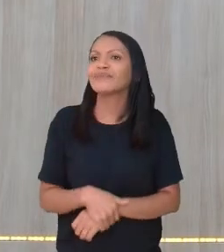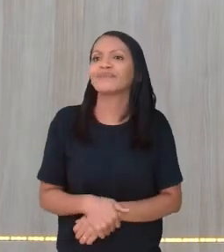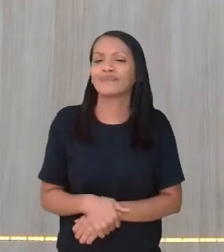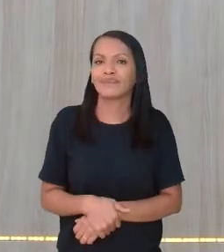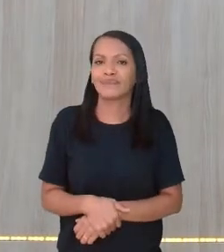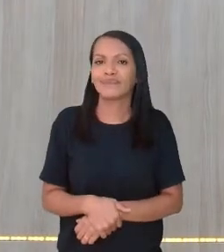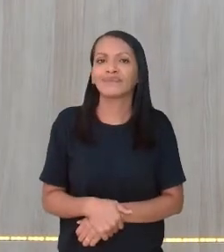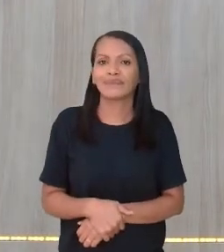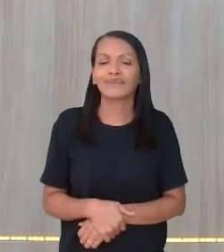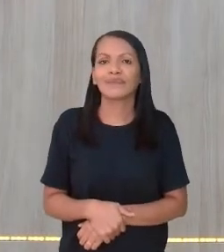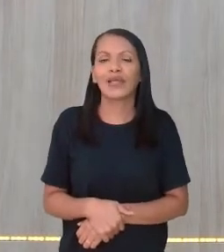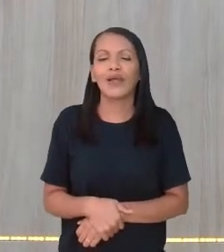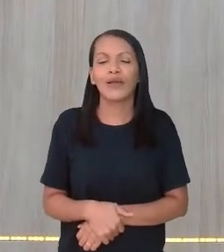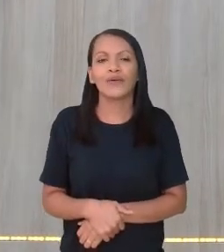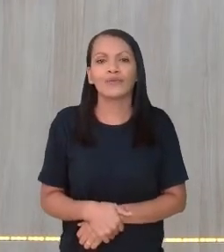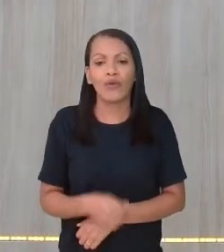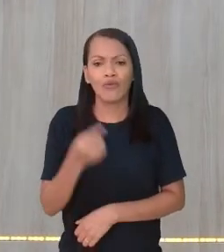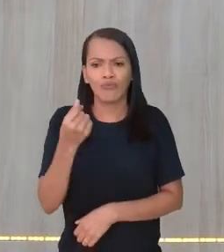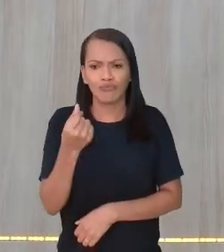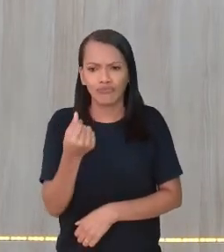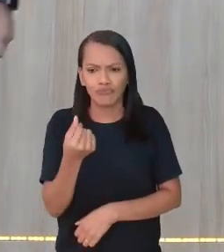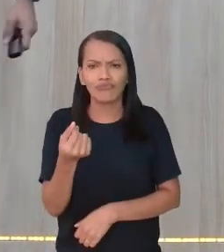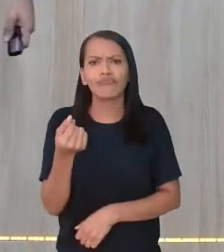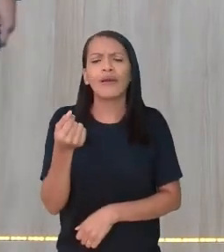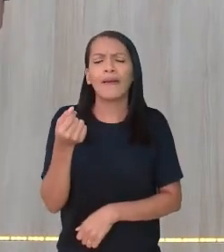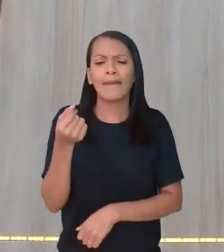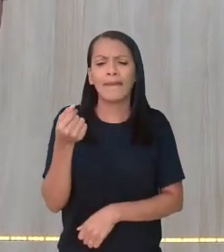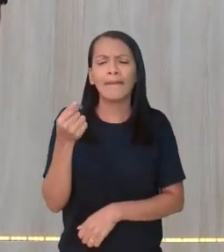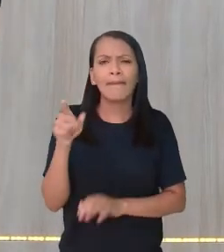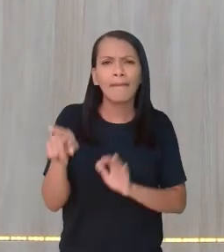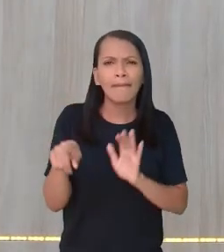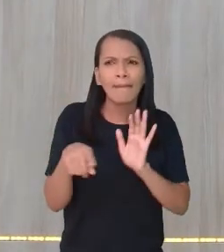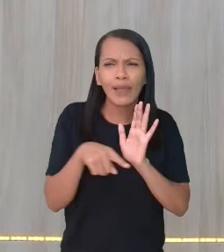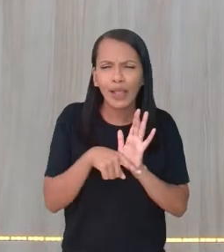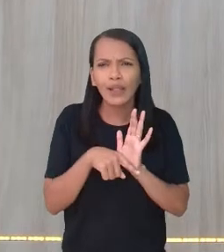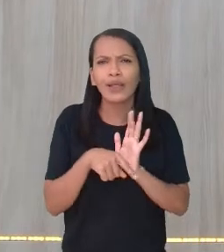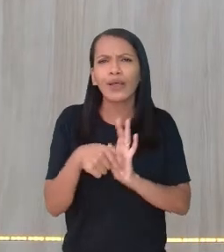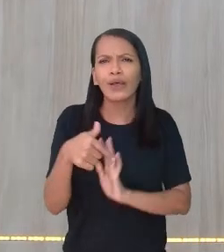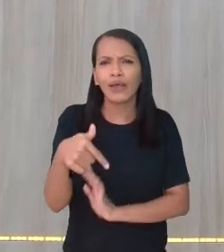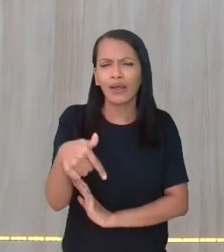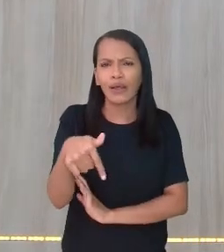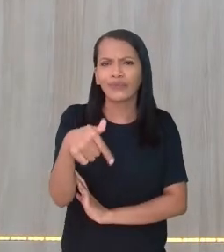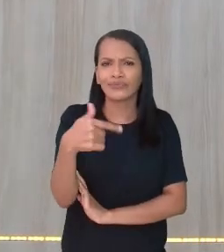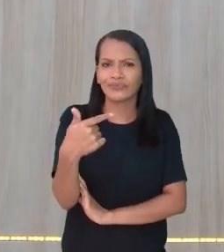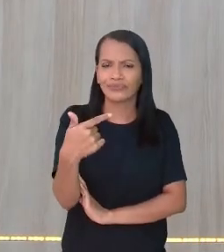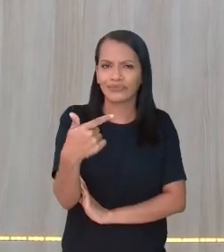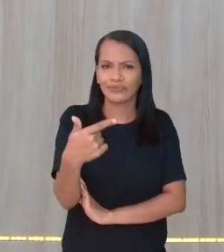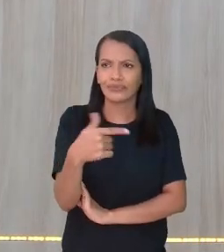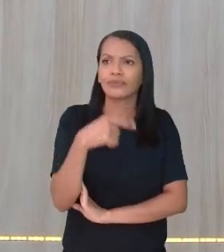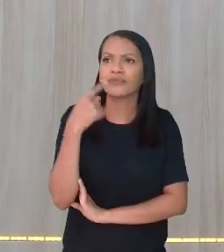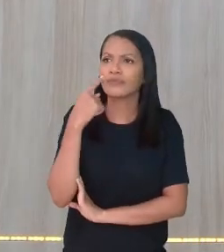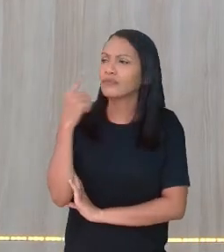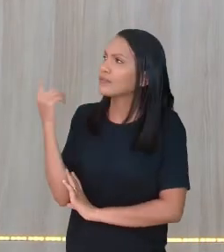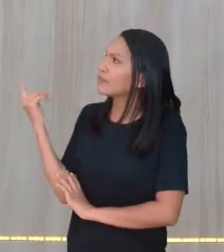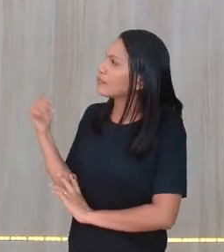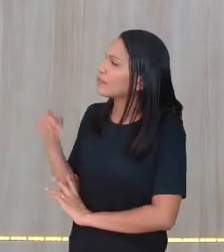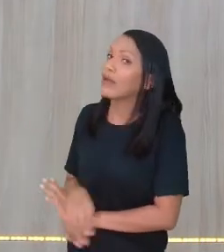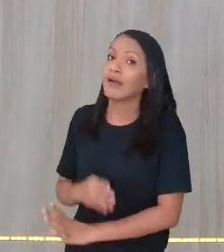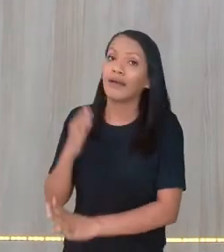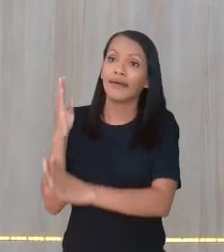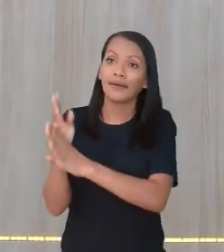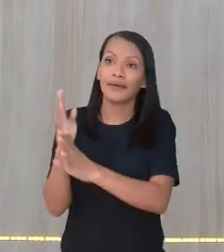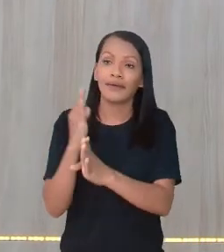aqui vai dar um valor menor do que 72. Para a gente encontrar o resultado disso aí, basta a gente encontrar